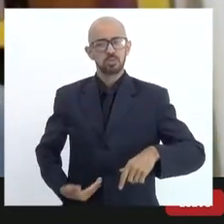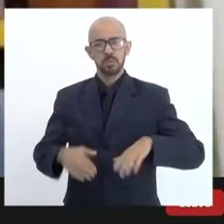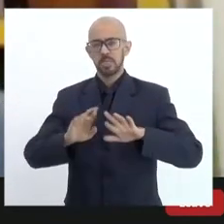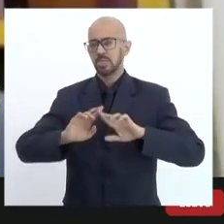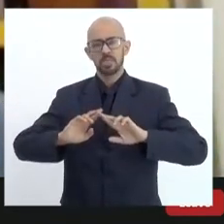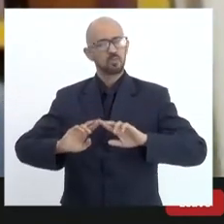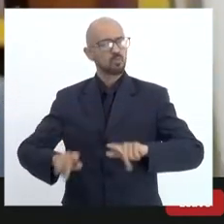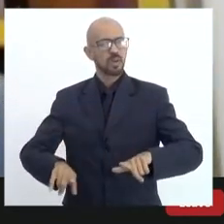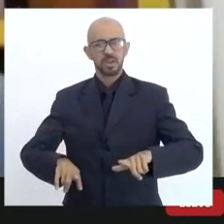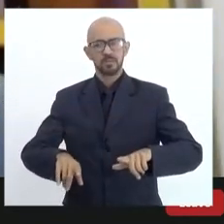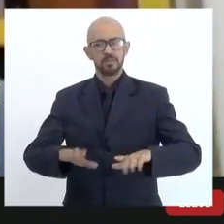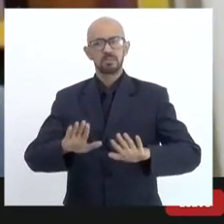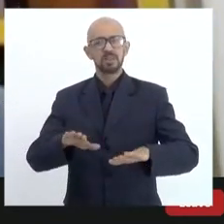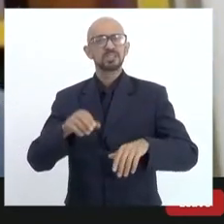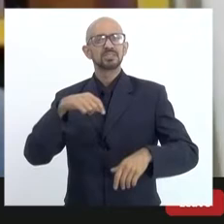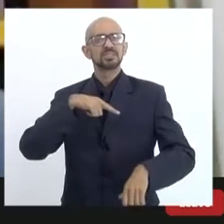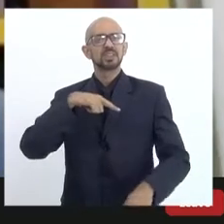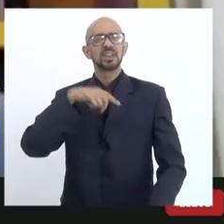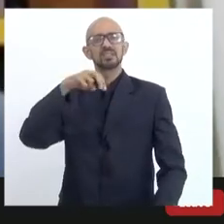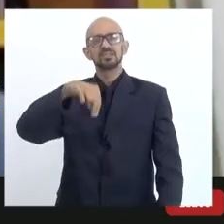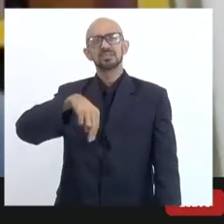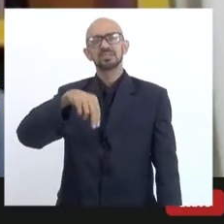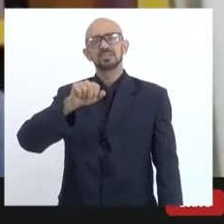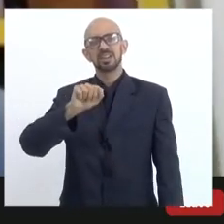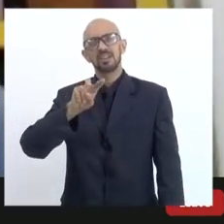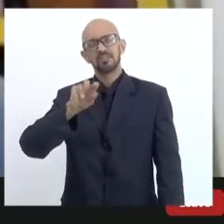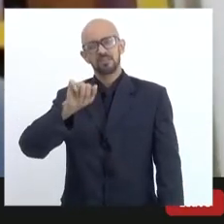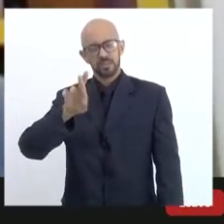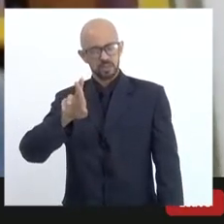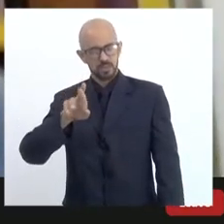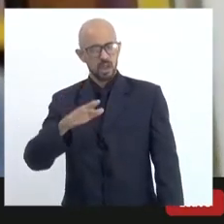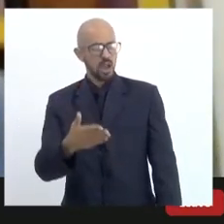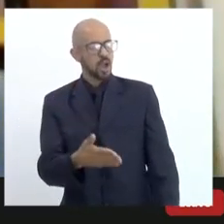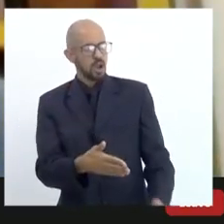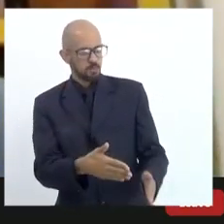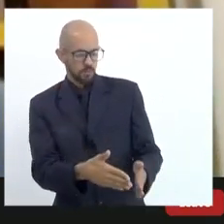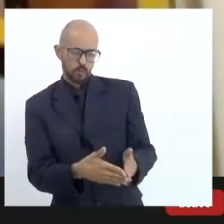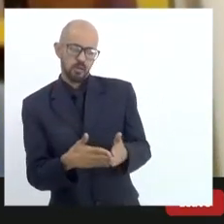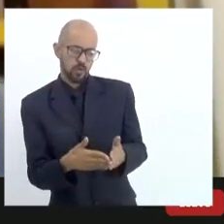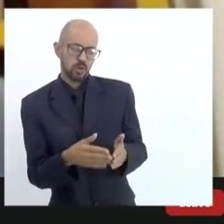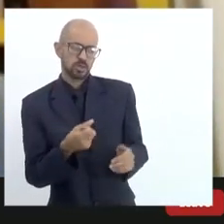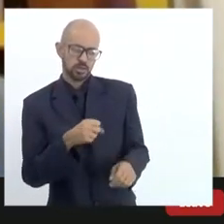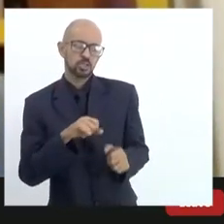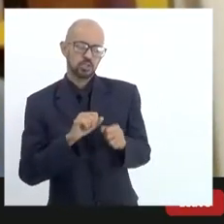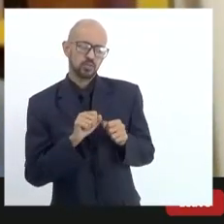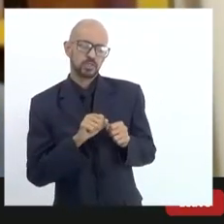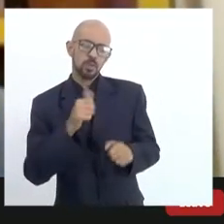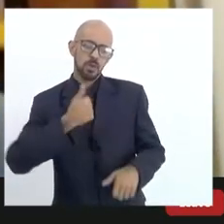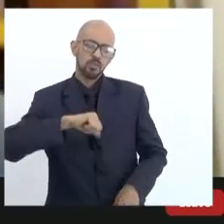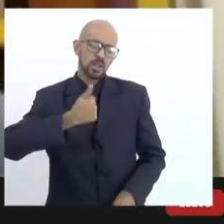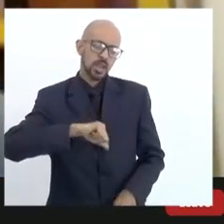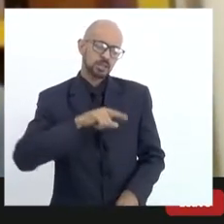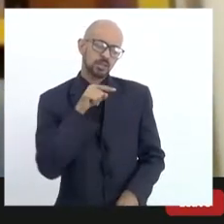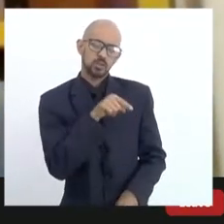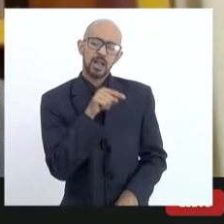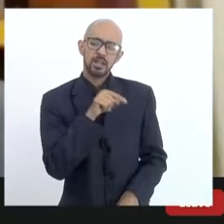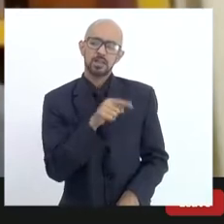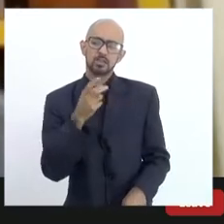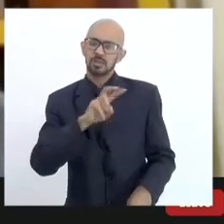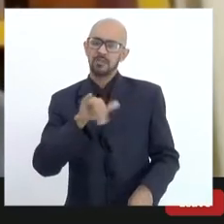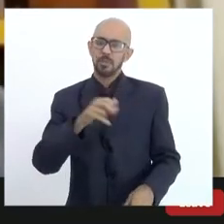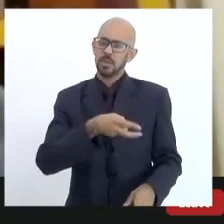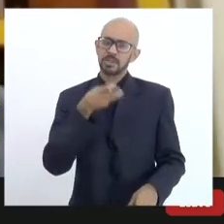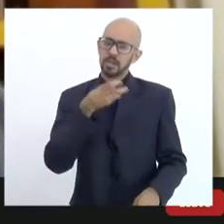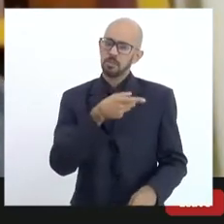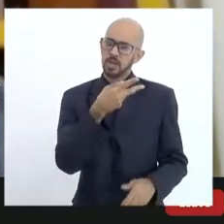vão dizer para mim assim, não, tem os navios, Ivani. Por favor, né? Se fizer uma avaliação dos navios, nós vamos ver o que, que acontece lá na ponta com a